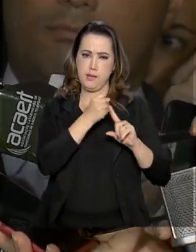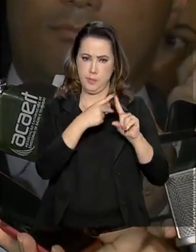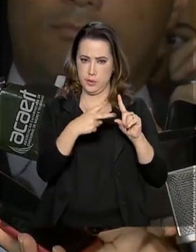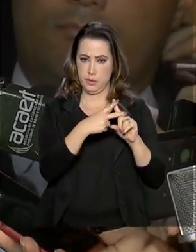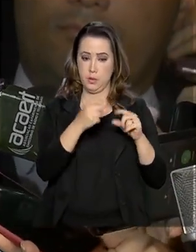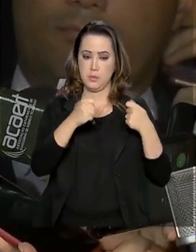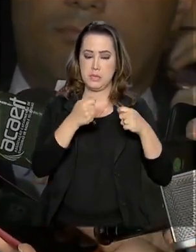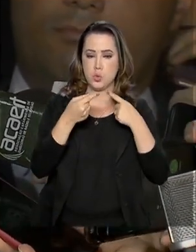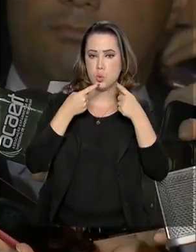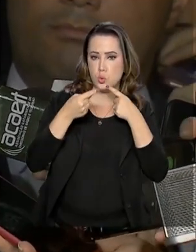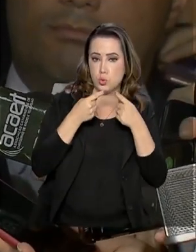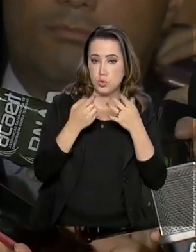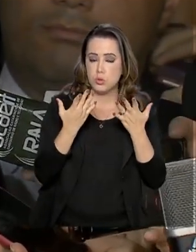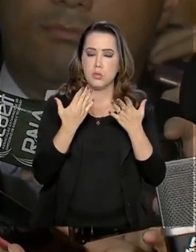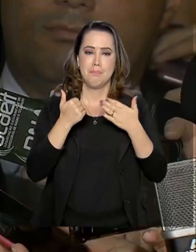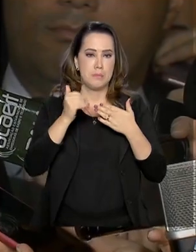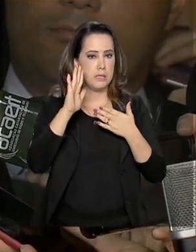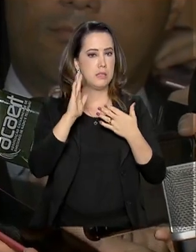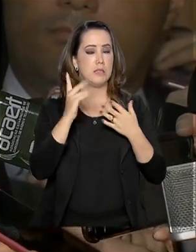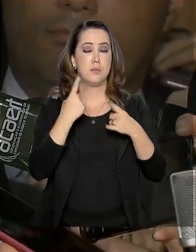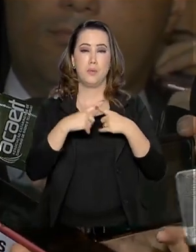os policiais militares,